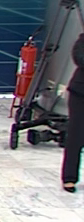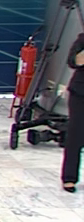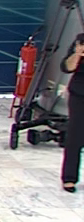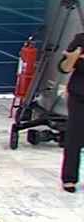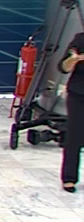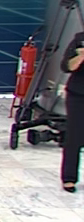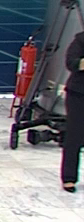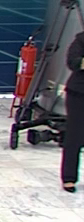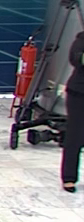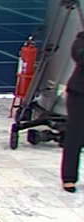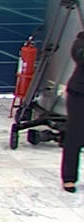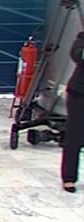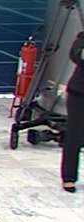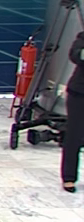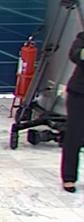deputado Laércio de Oliveira,